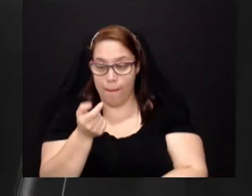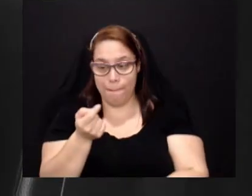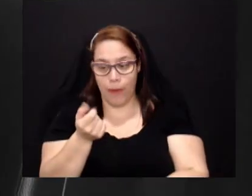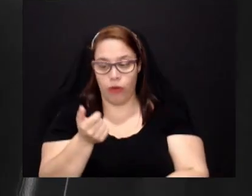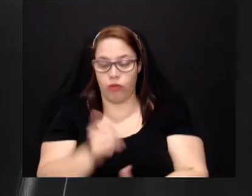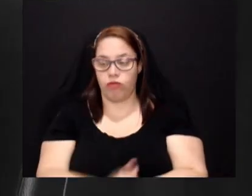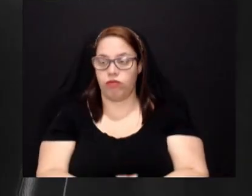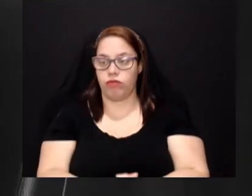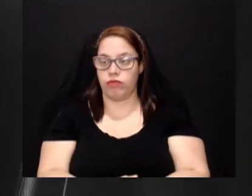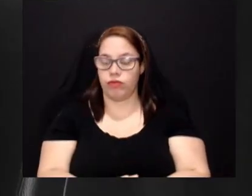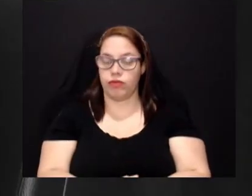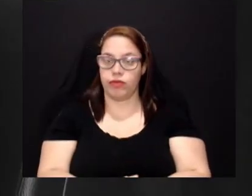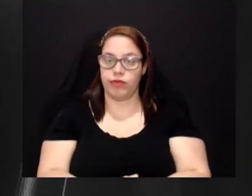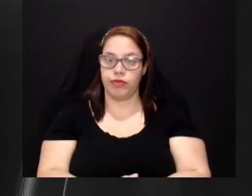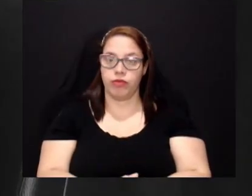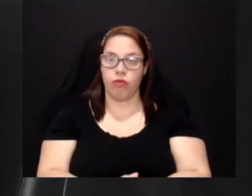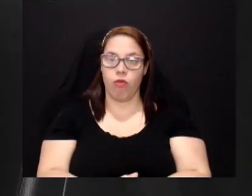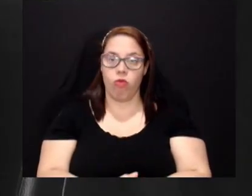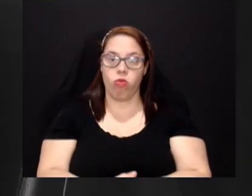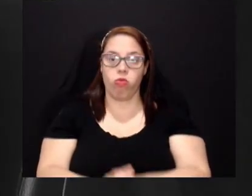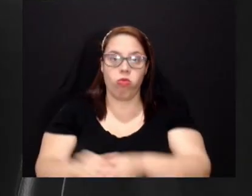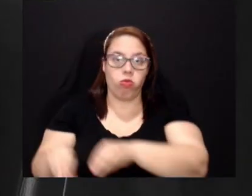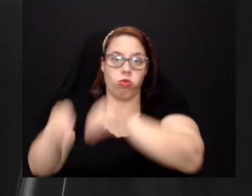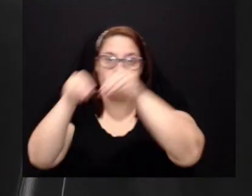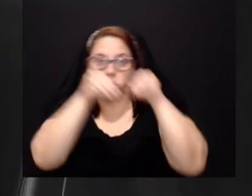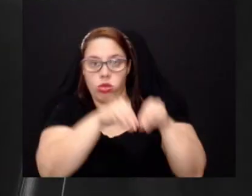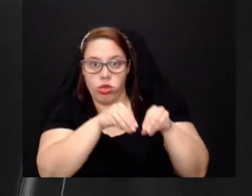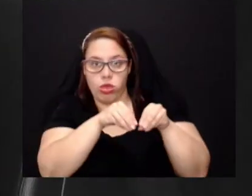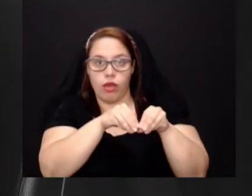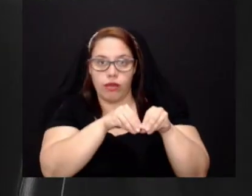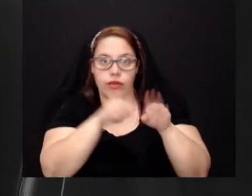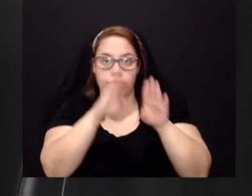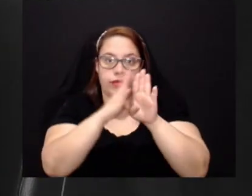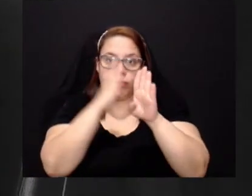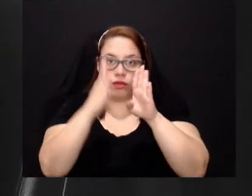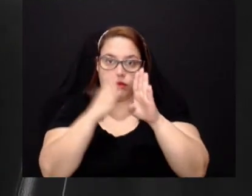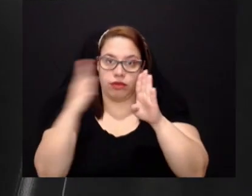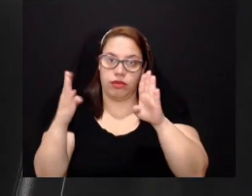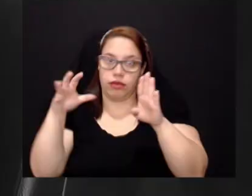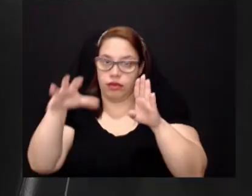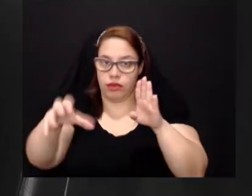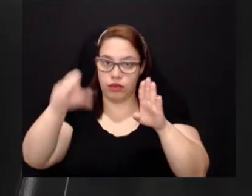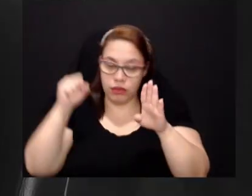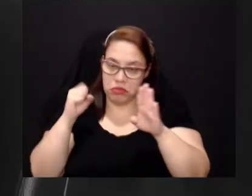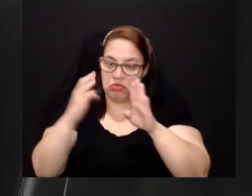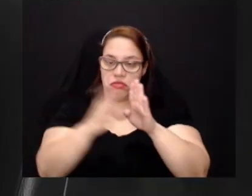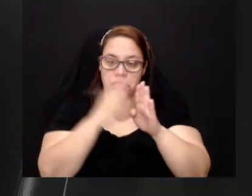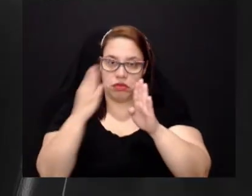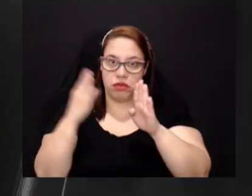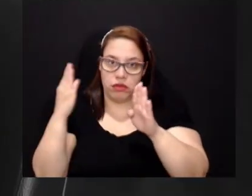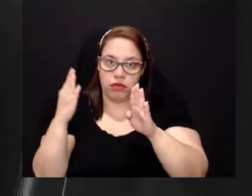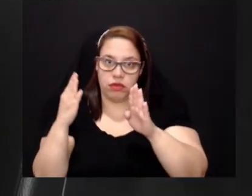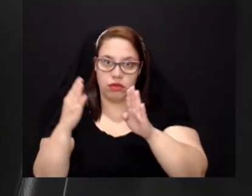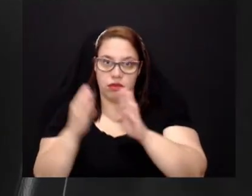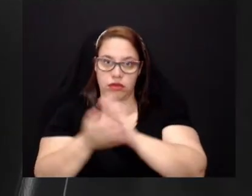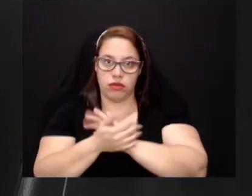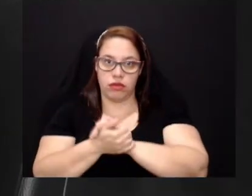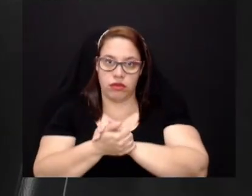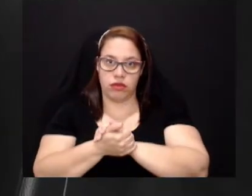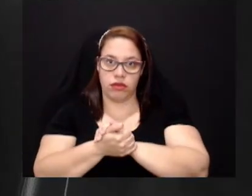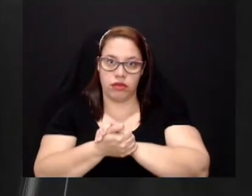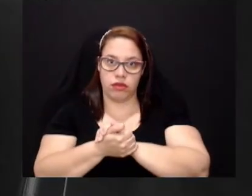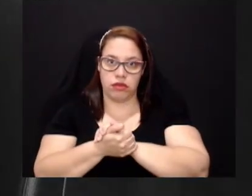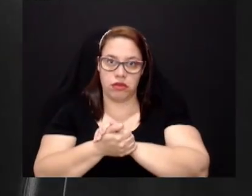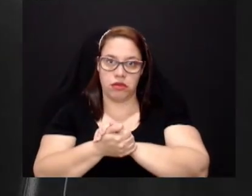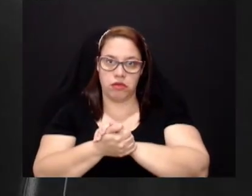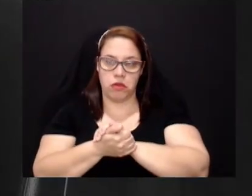que ele estava em casa, que ele me levou na biblioteca e deixou eu escolher um livro. Aí eu escolhi um livro de uma tartaruga, acho que era uma tartaruguinha, assim.